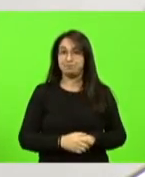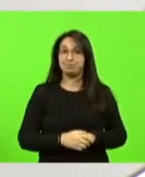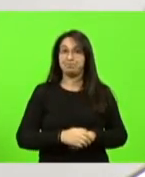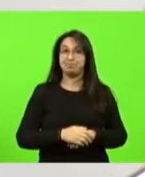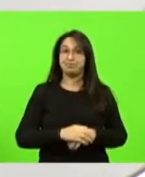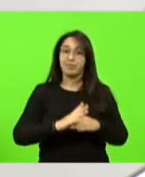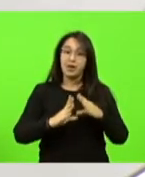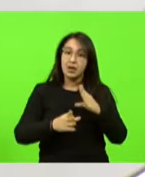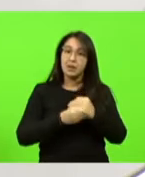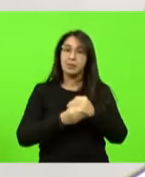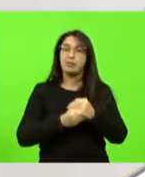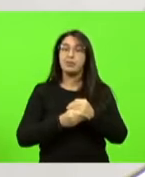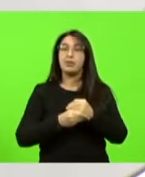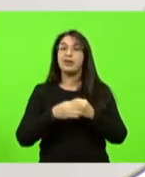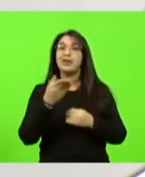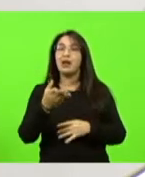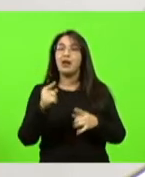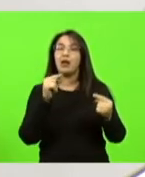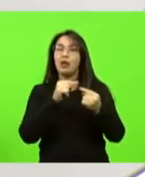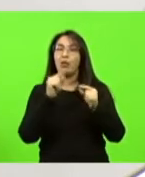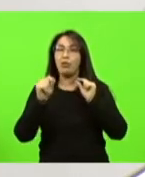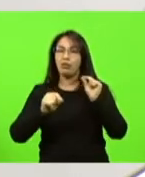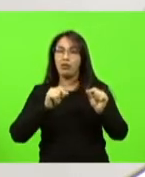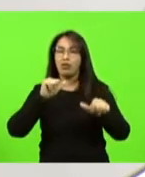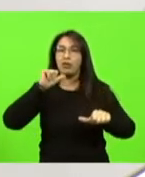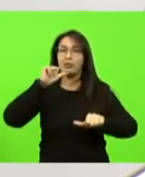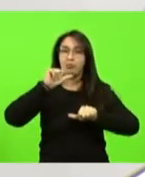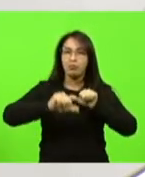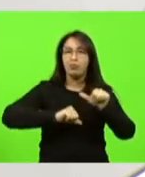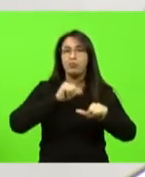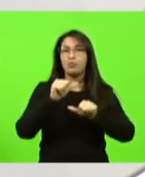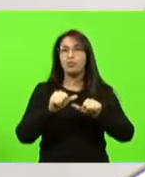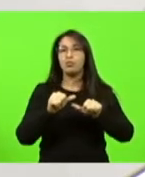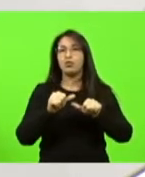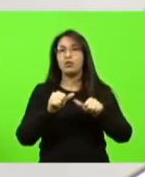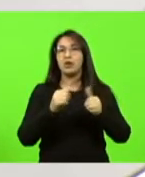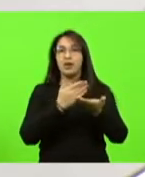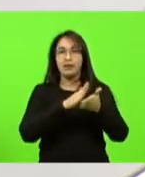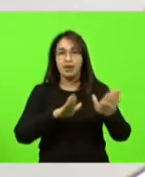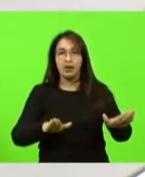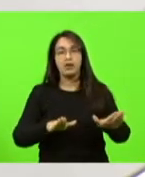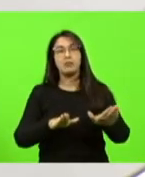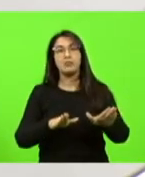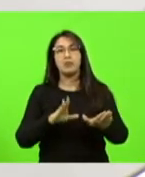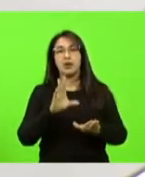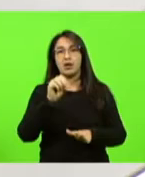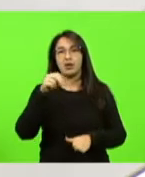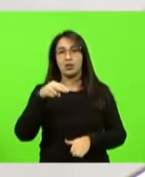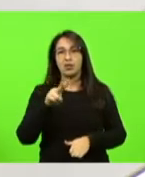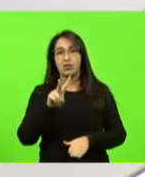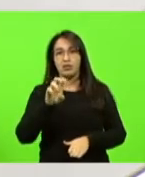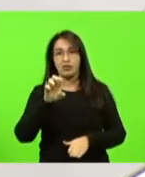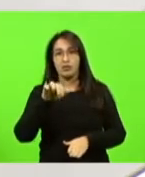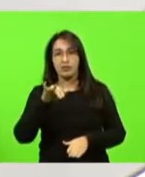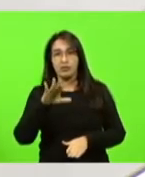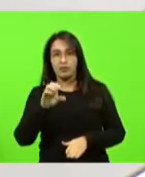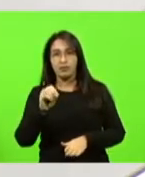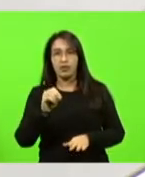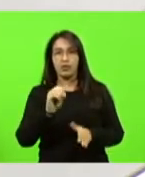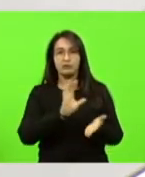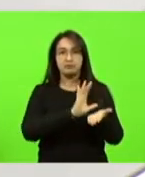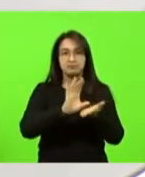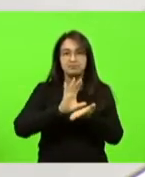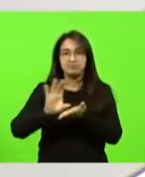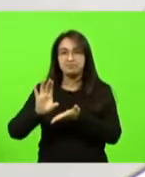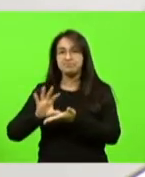trata, é uma emenda que muda, ela acaba extinguindo o convênio para transferências voluntárias que passam a